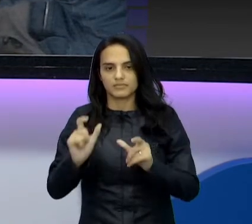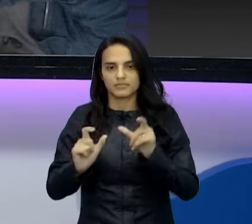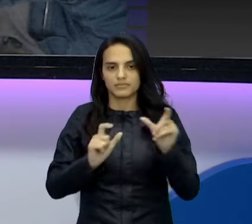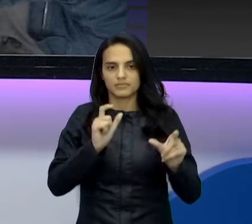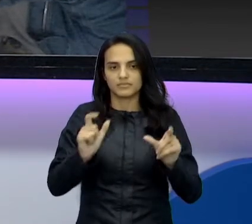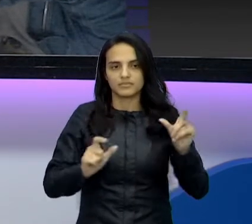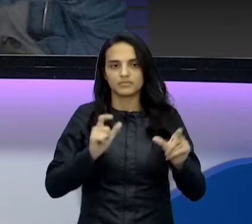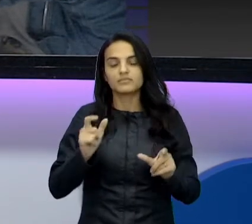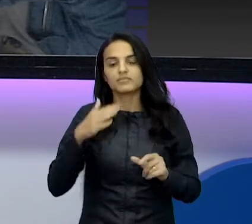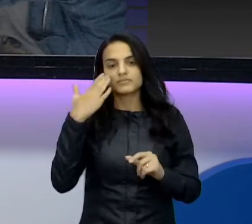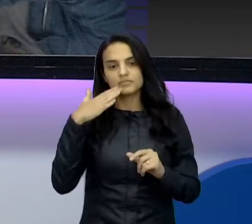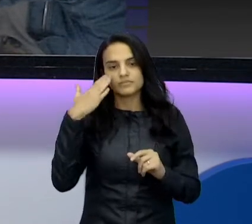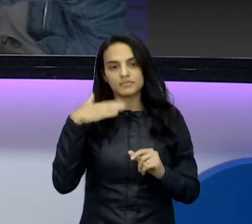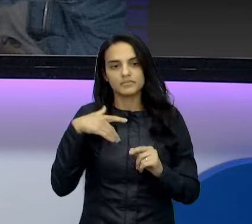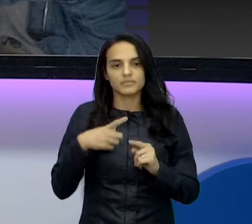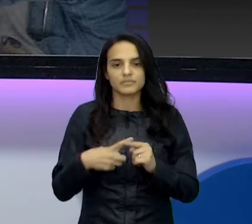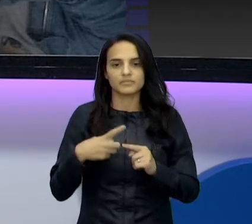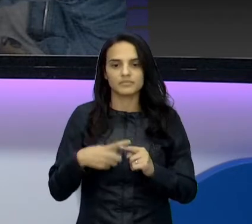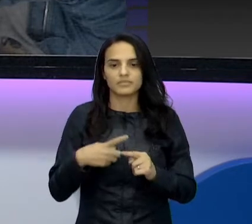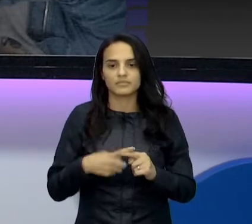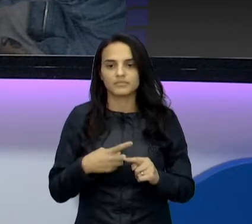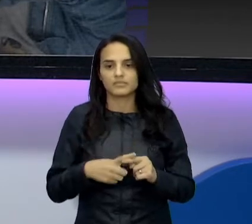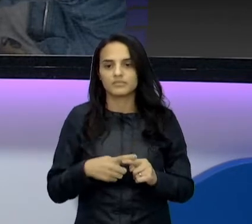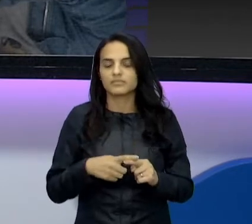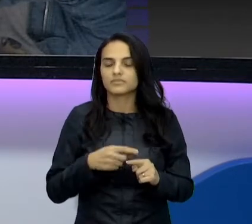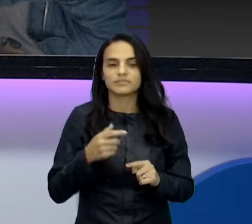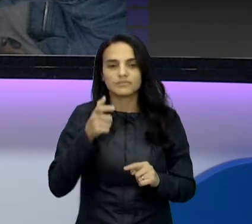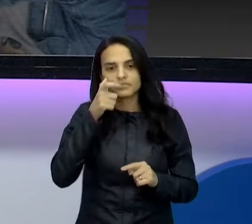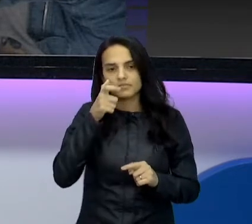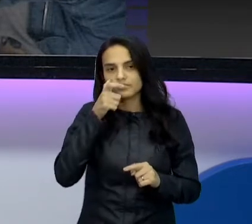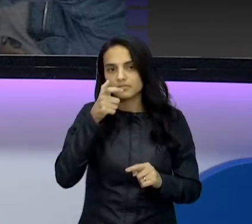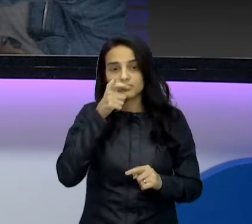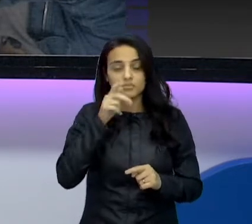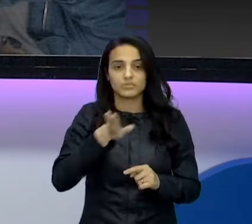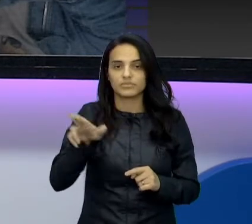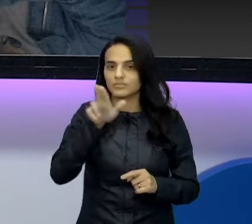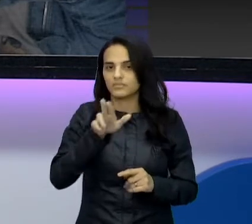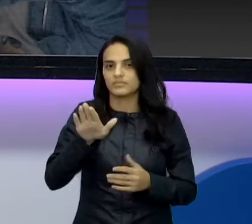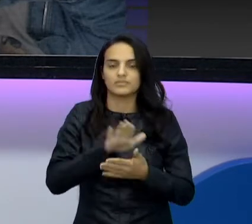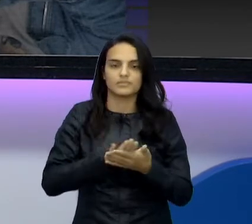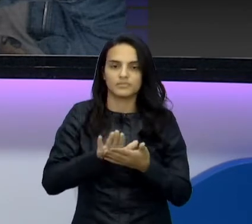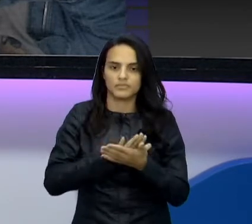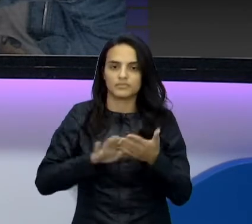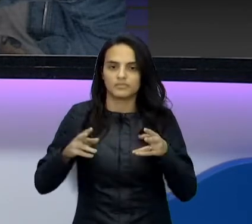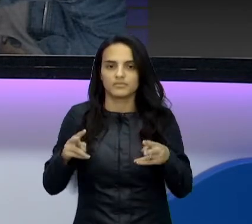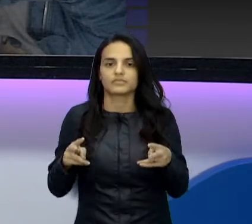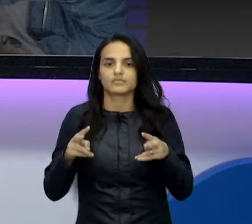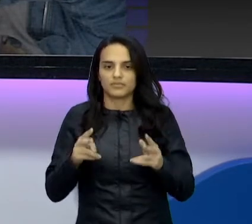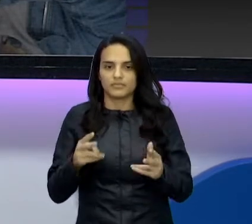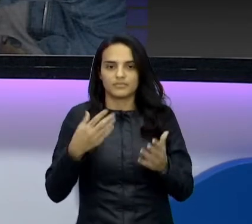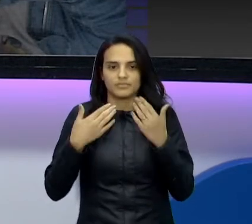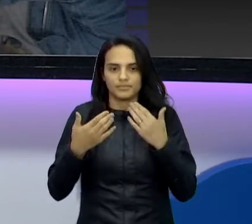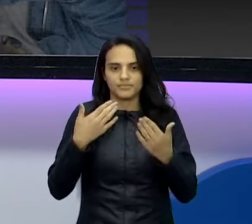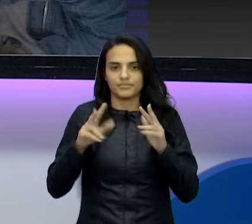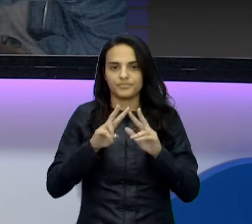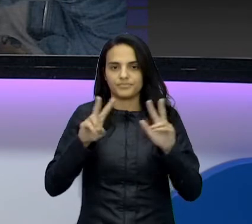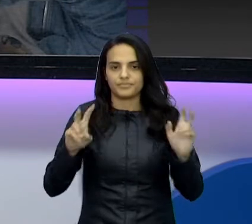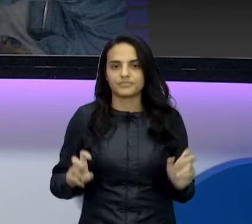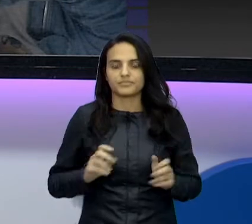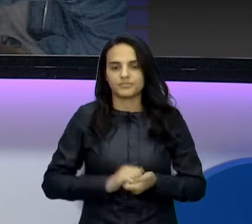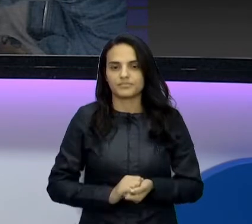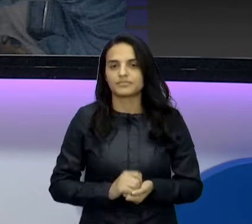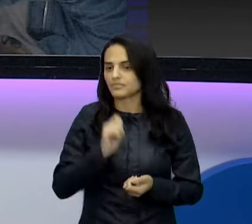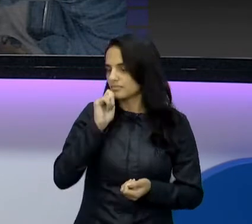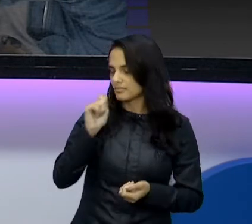E também compreender o porquê que não é interessante utilizá-las. Tá? Então vamos continuar conversando sobre isso, ok?